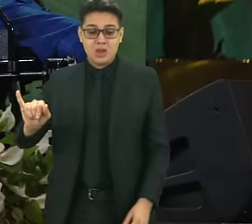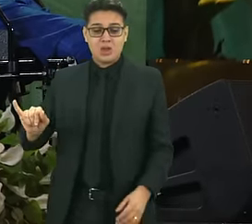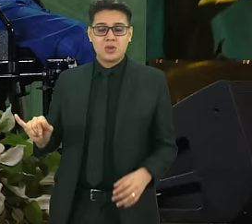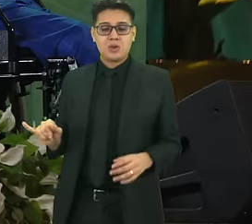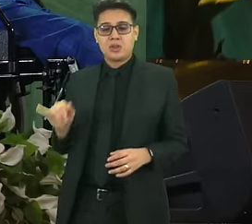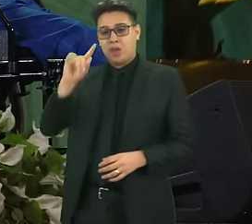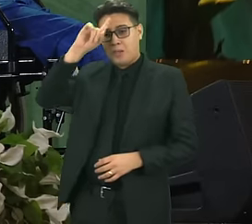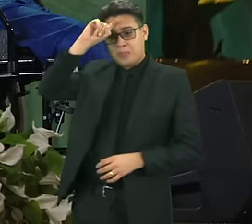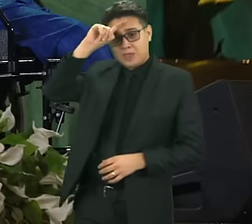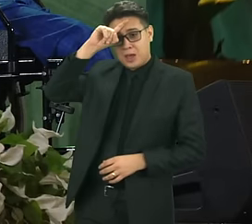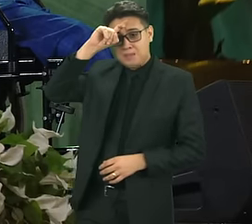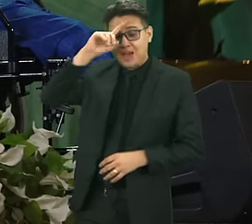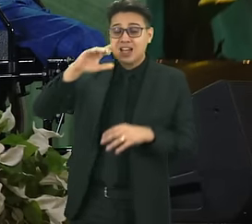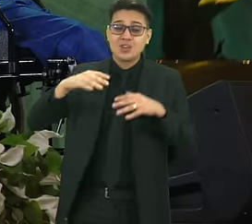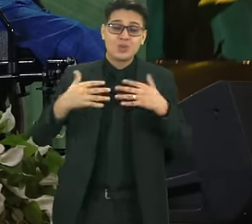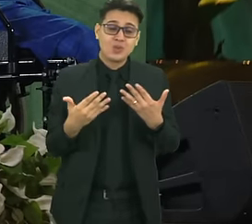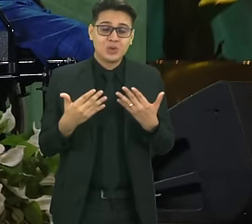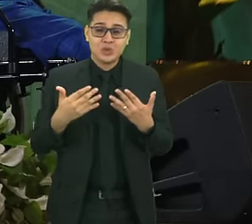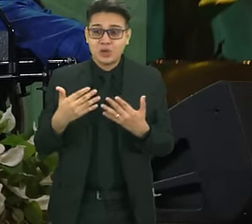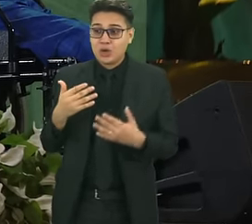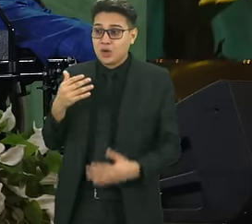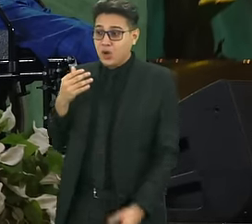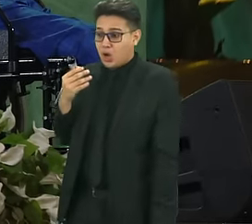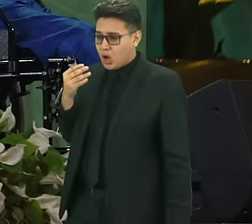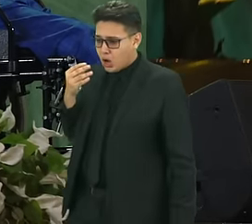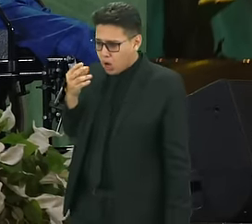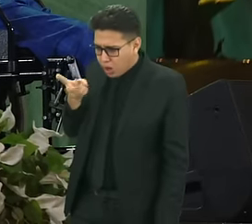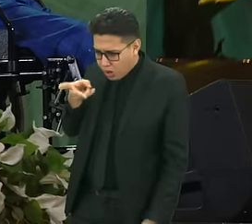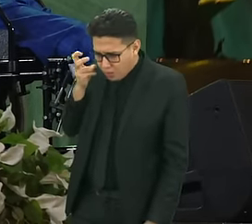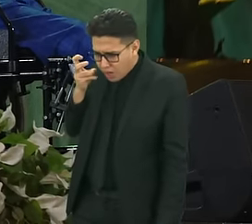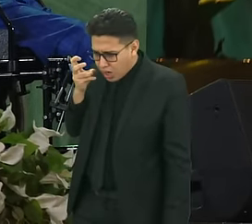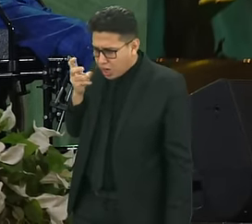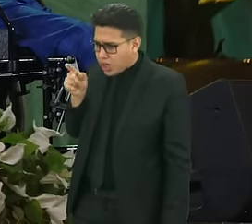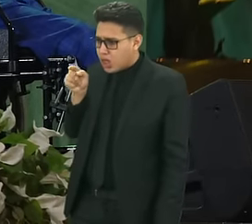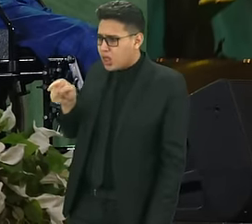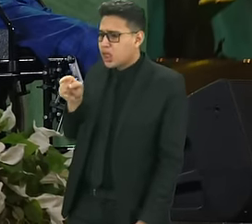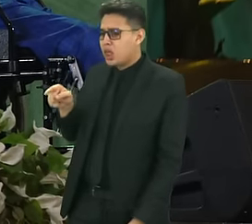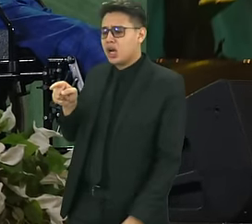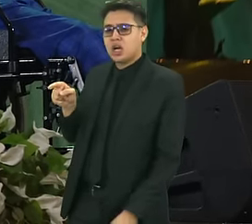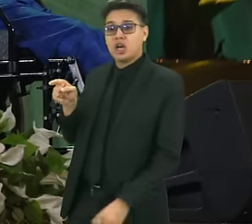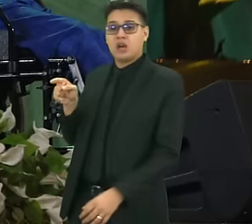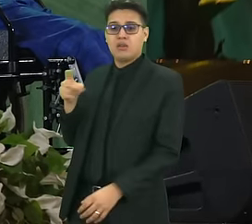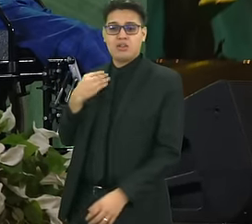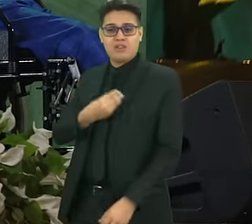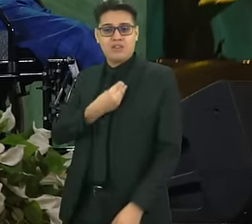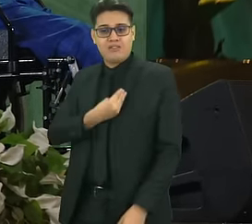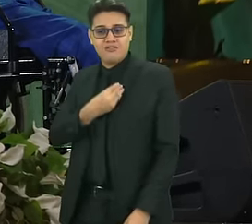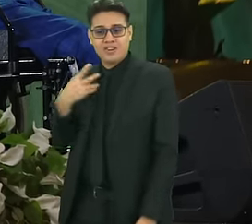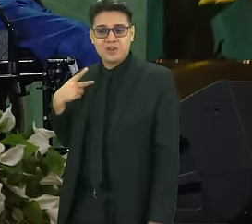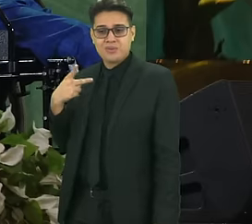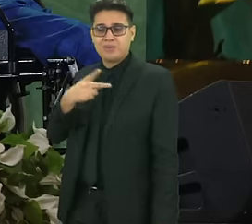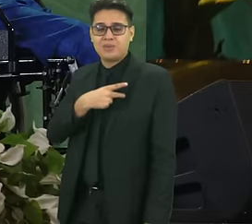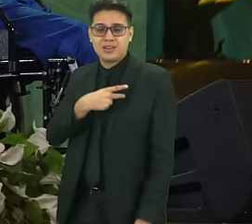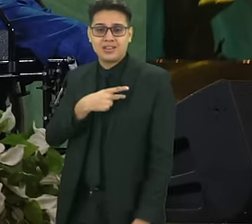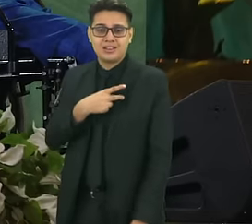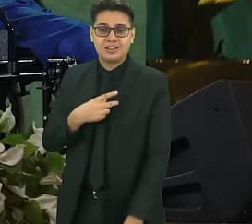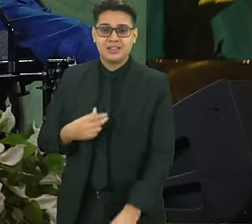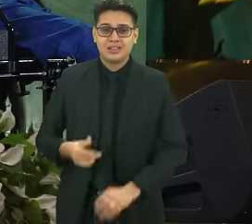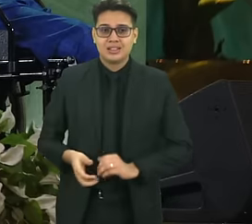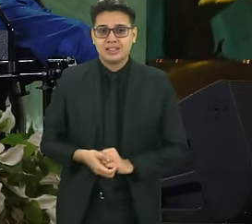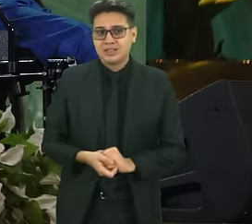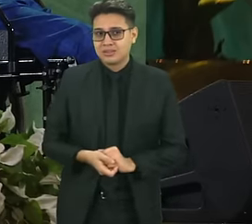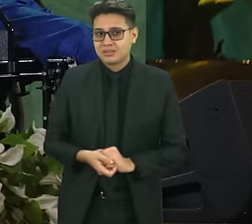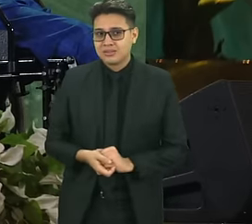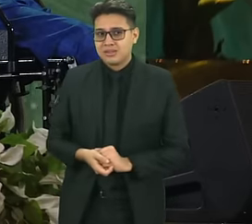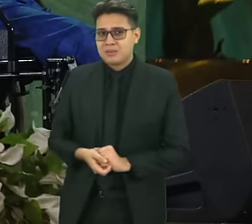quando eu percebi esse operar de Jesus na vida do pastor. ele